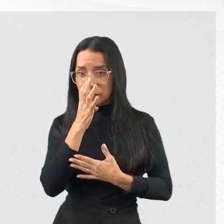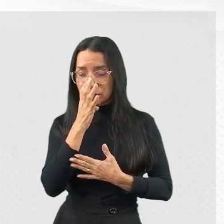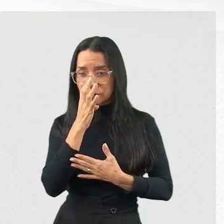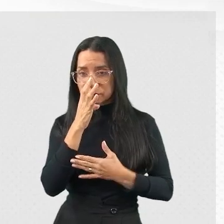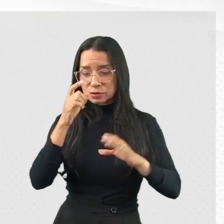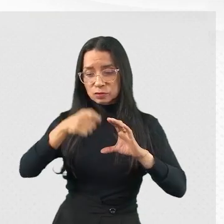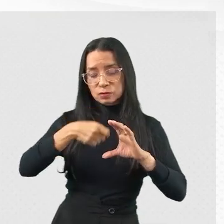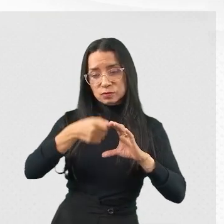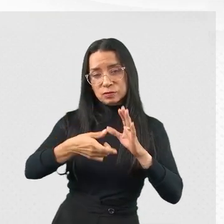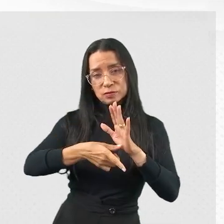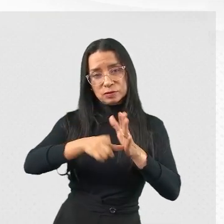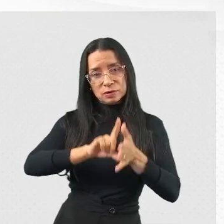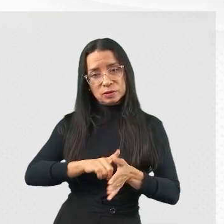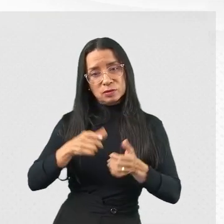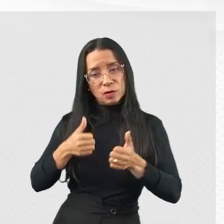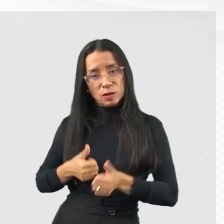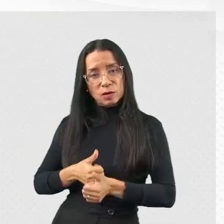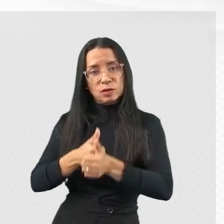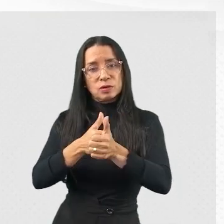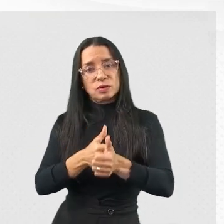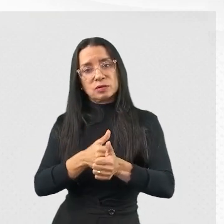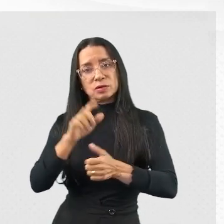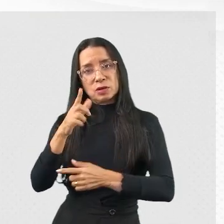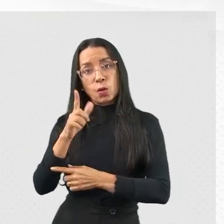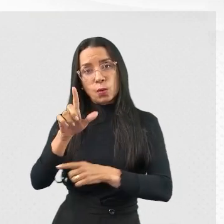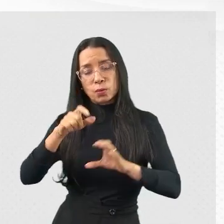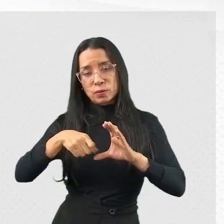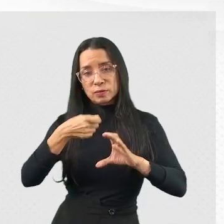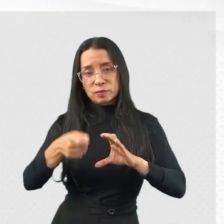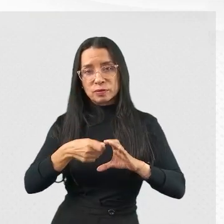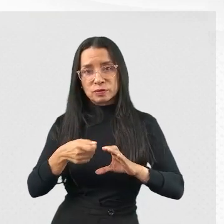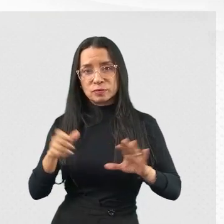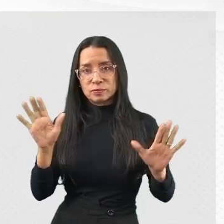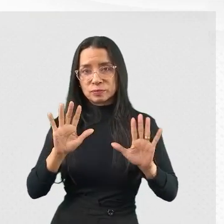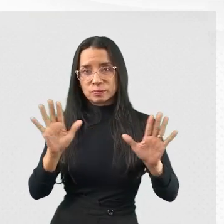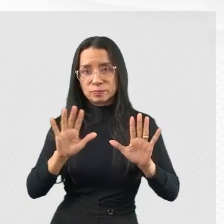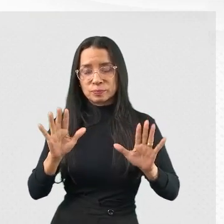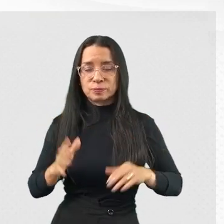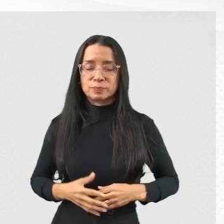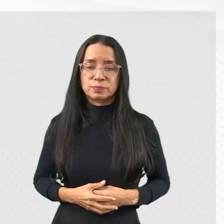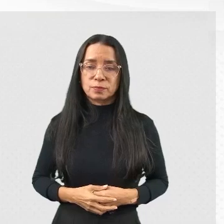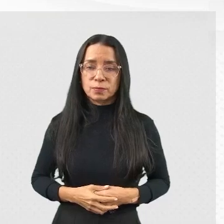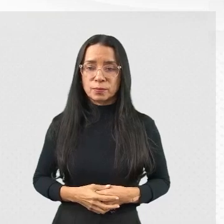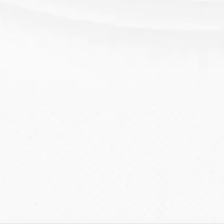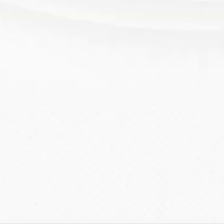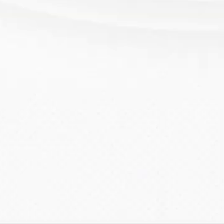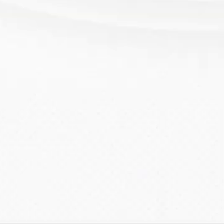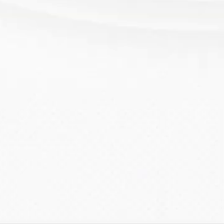anteriores e nos acompanhar nos próximos, tá? Tchau, tchau. Até a próxima.